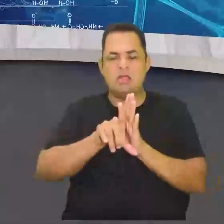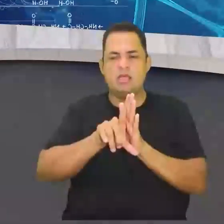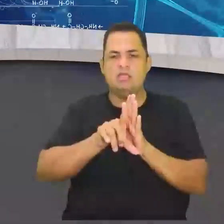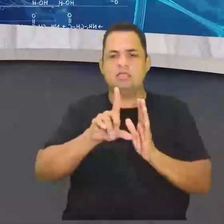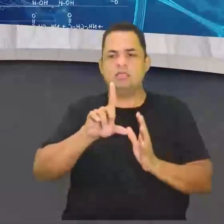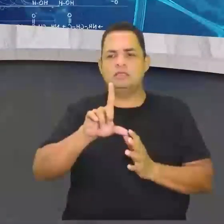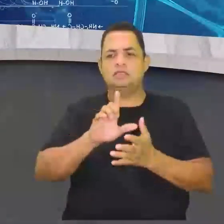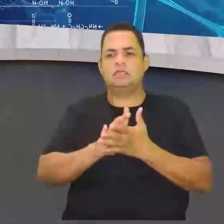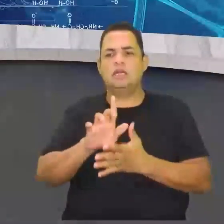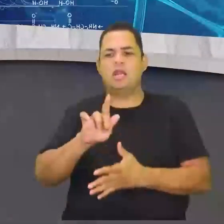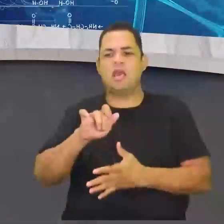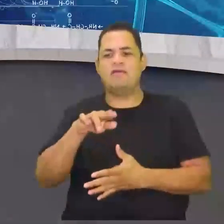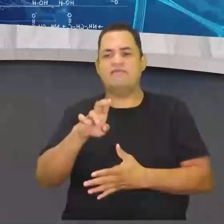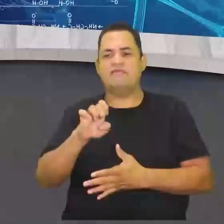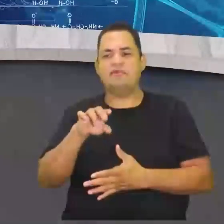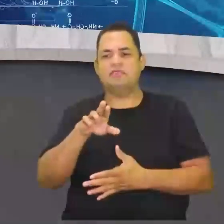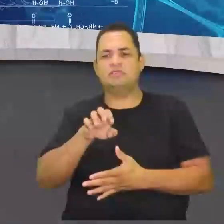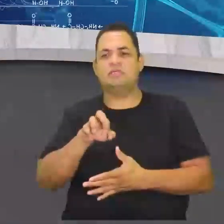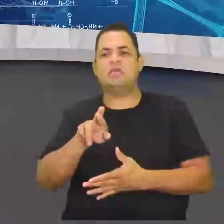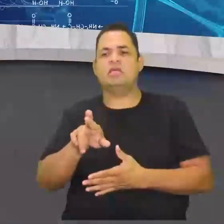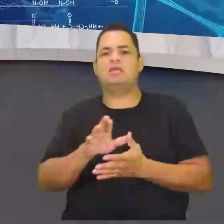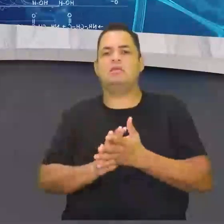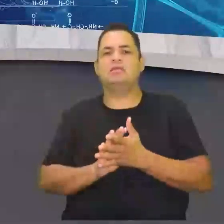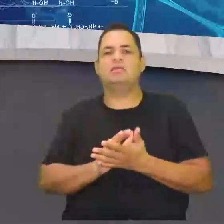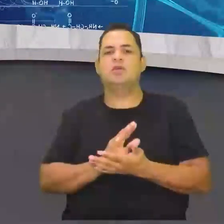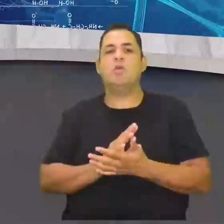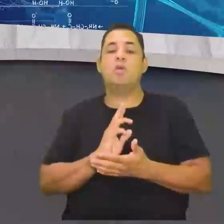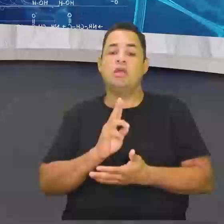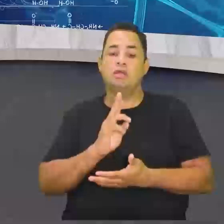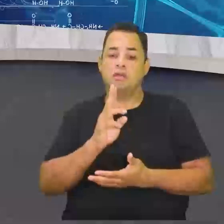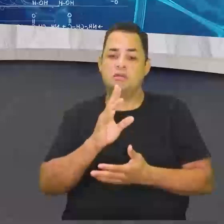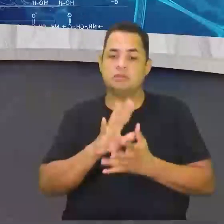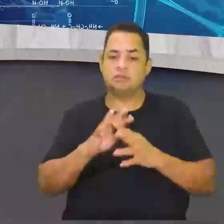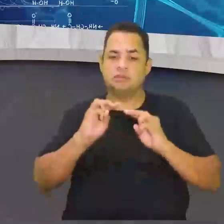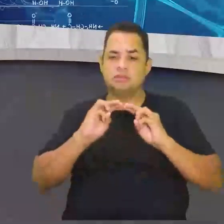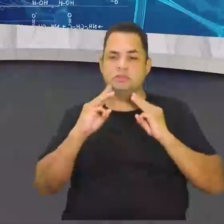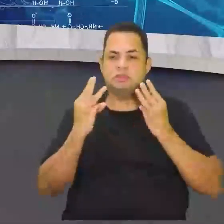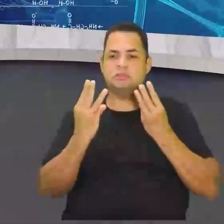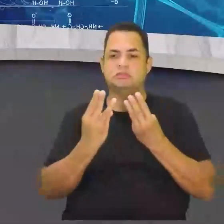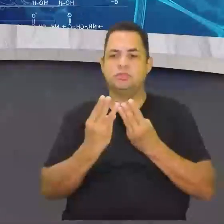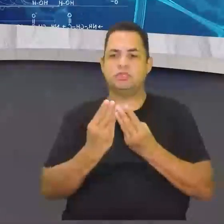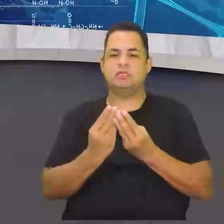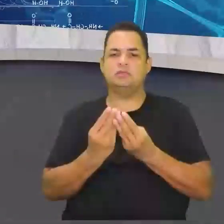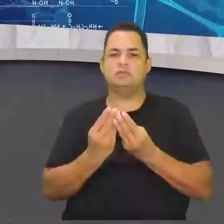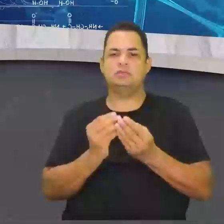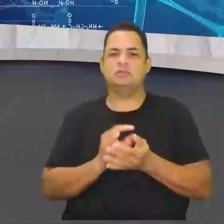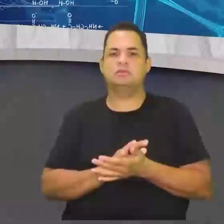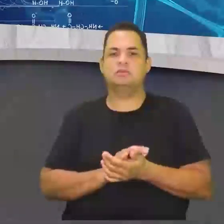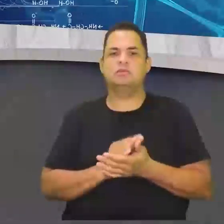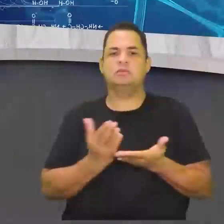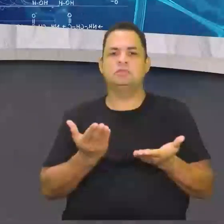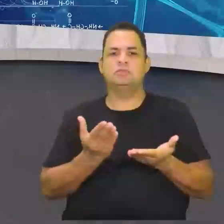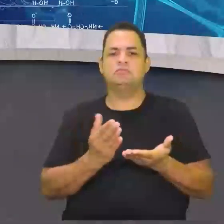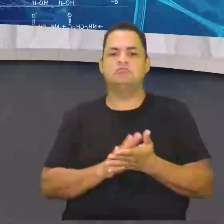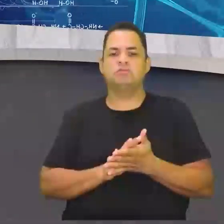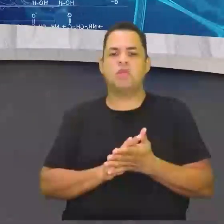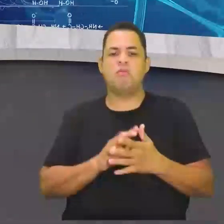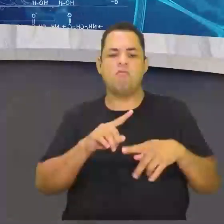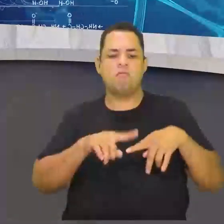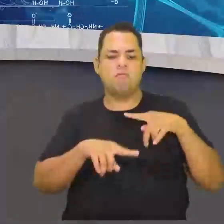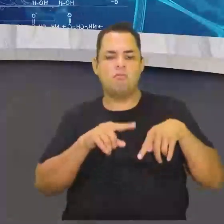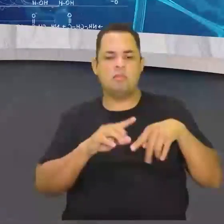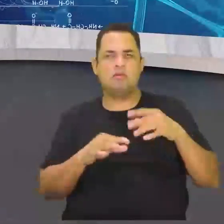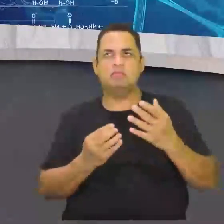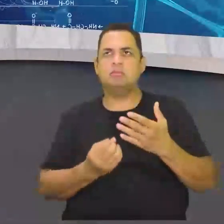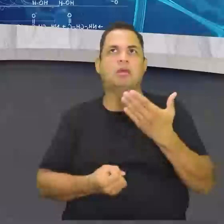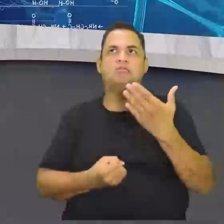Lavoisier ou lei de conservação das massas, aonde a gente sabe que nenhum produto vem